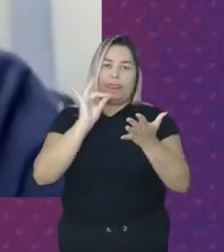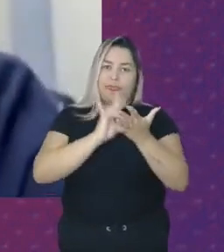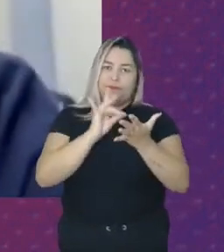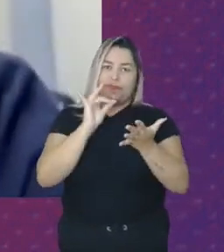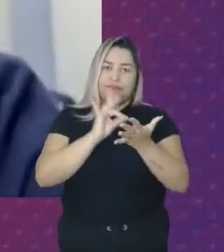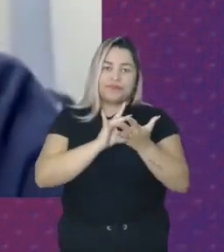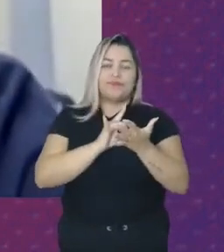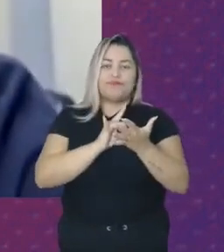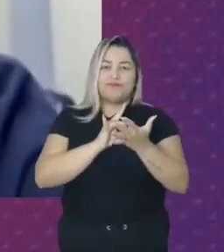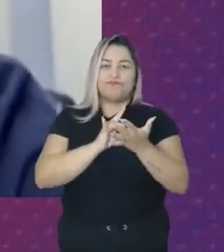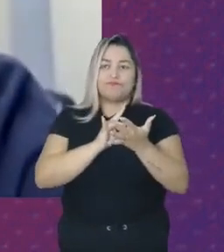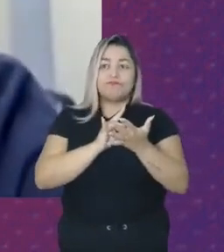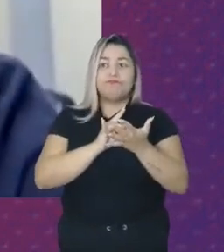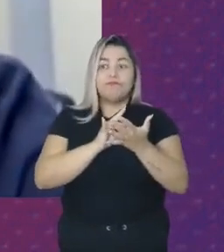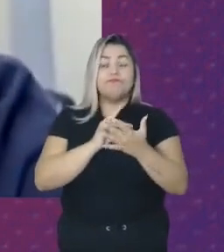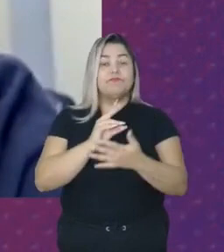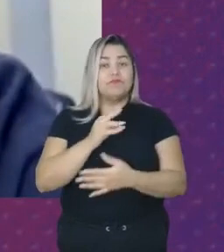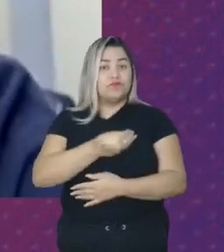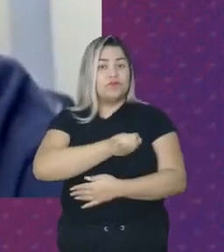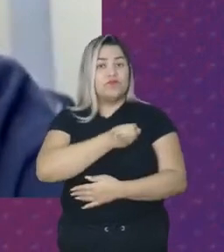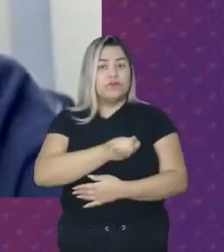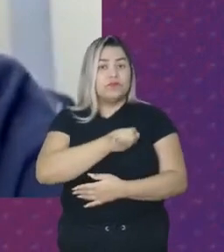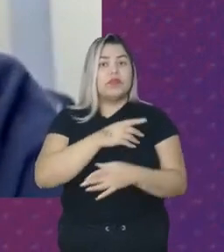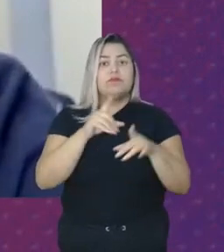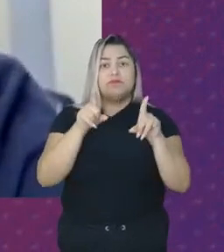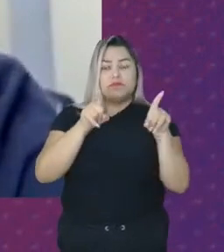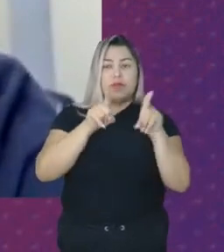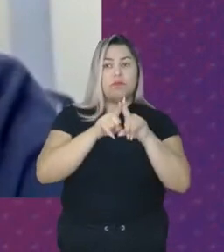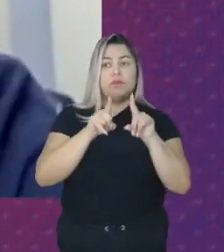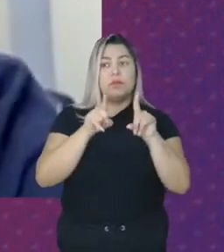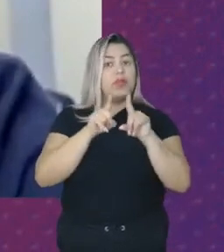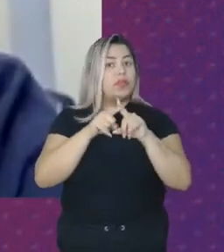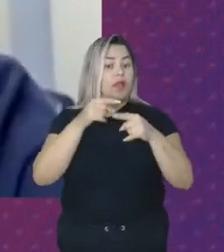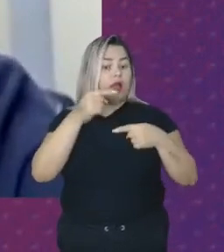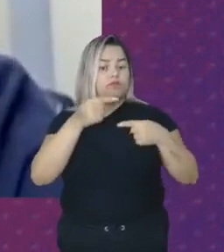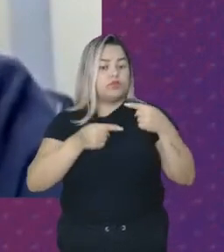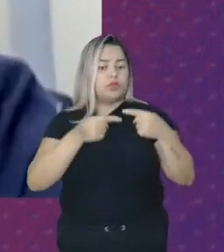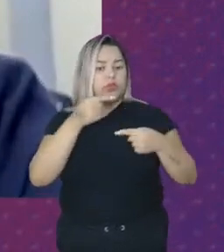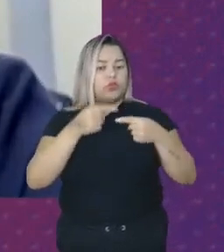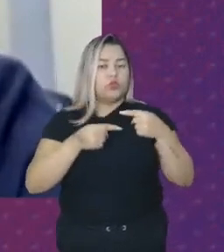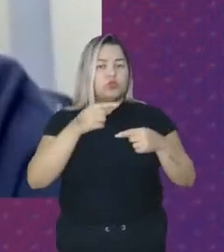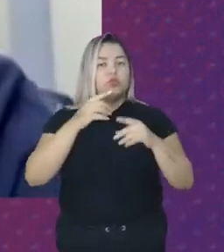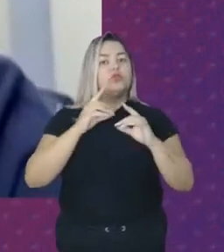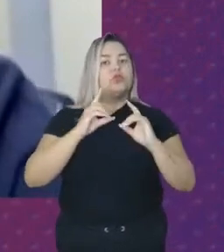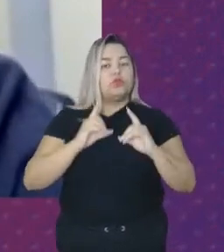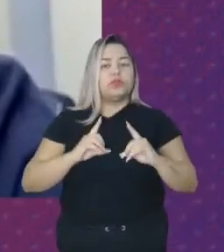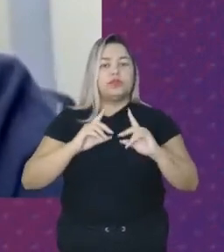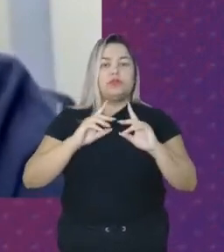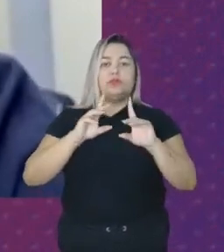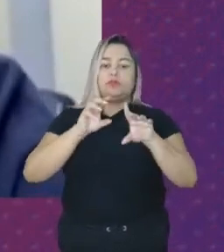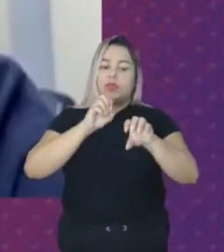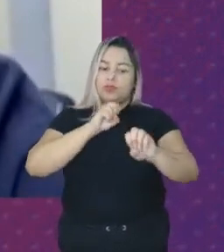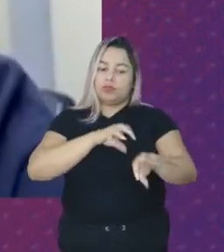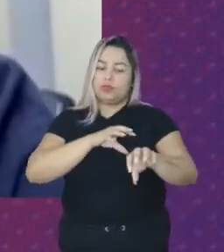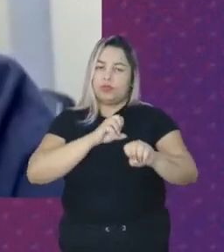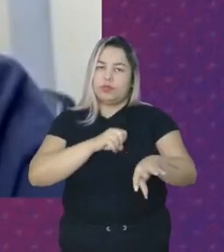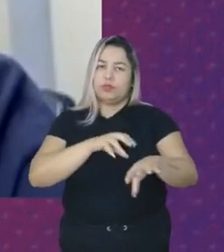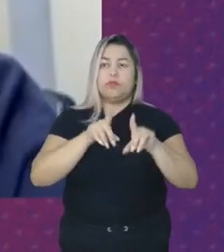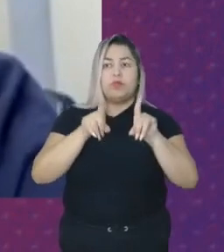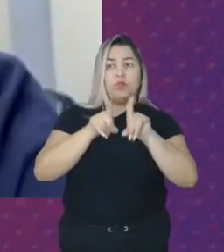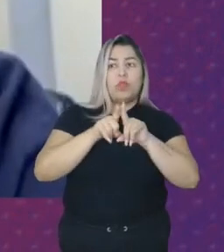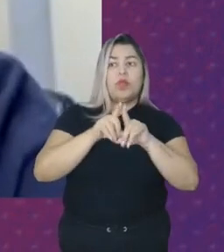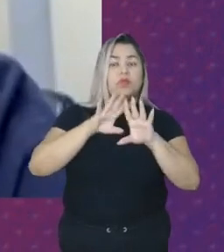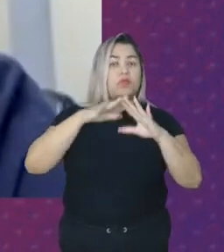verdade, nós vivenciamos um desmonte, né, da política do direito à educação, um desmonte da escola